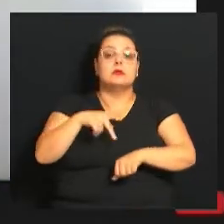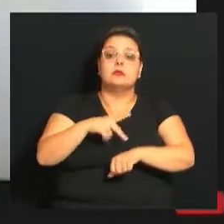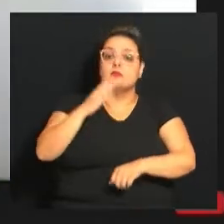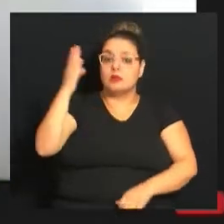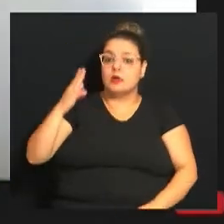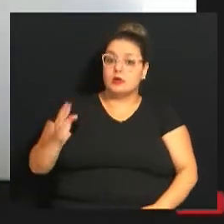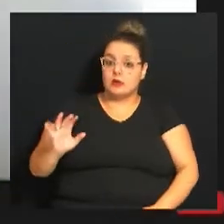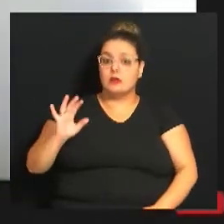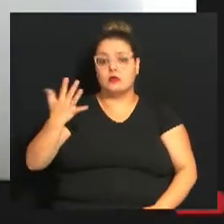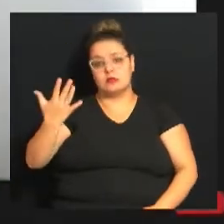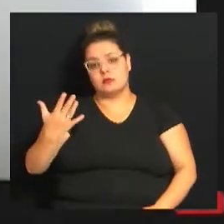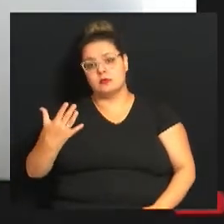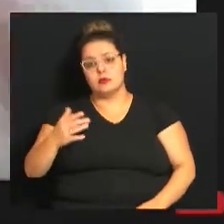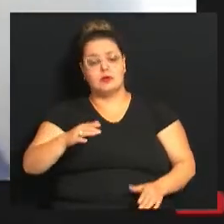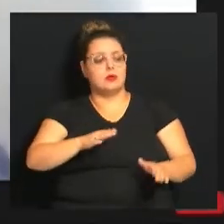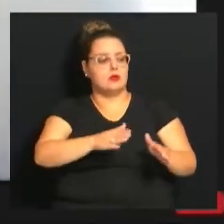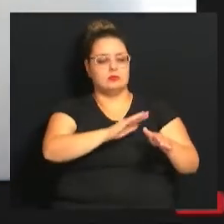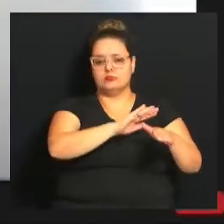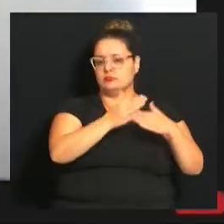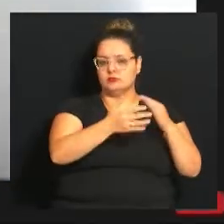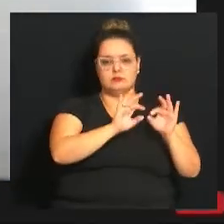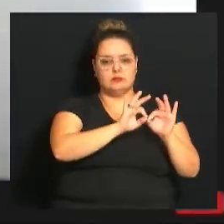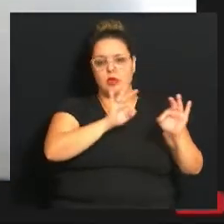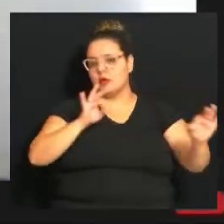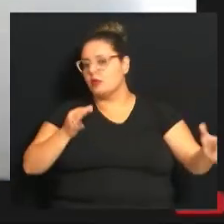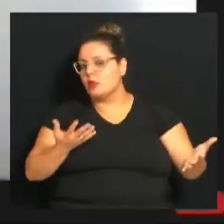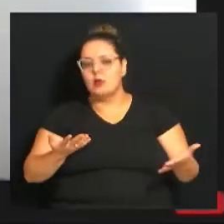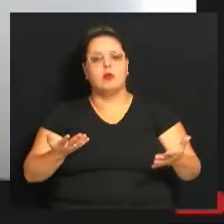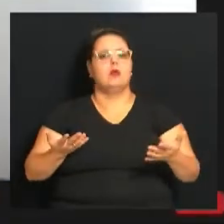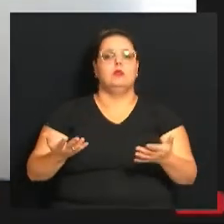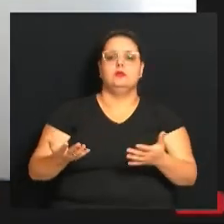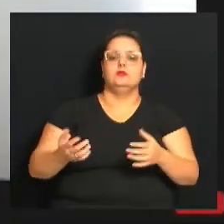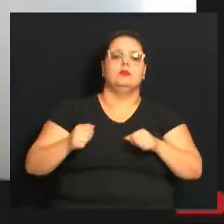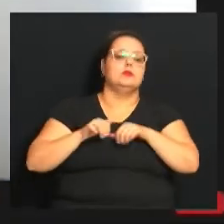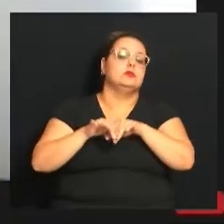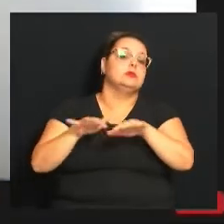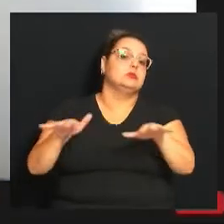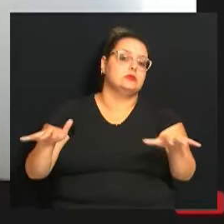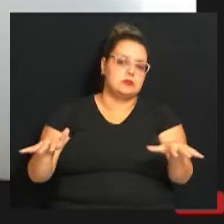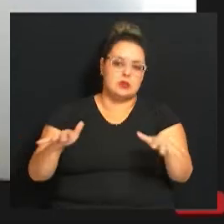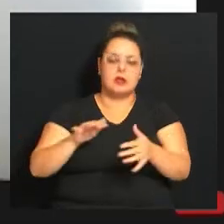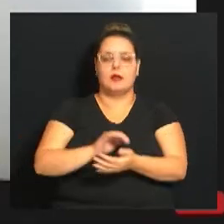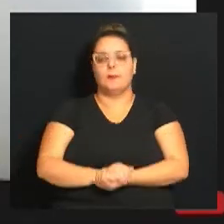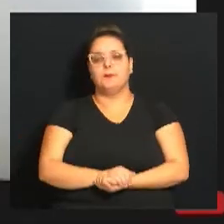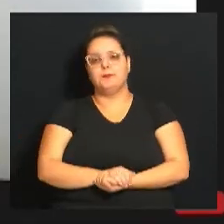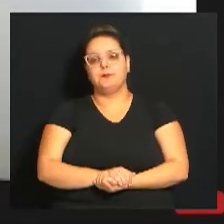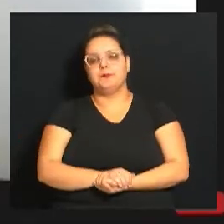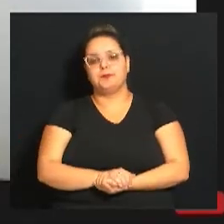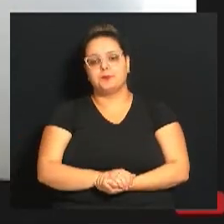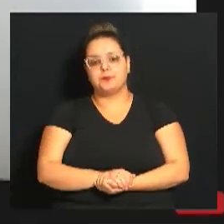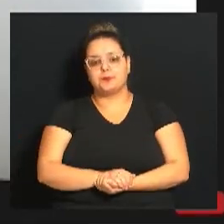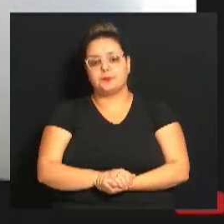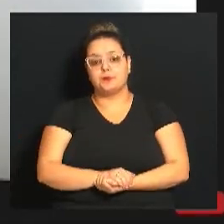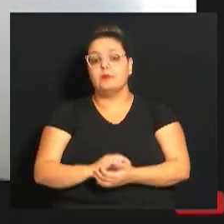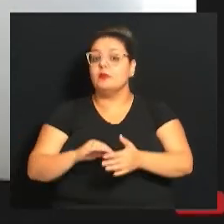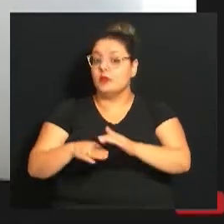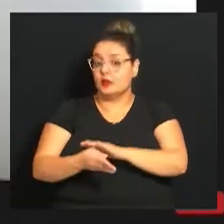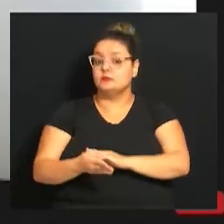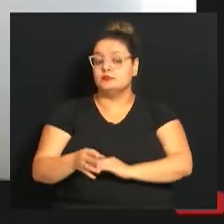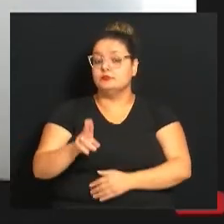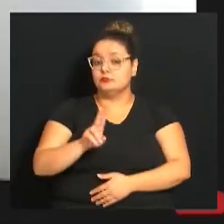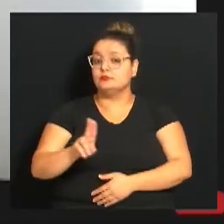periferia de São Paulo, em diferentes lugares. Então, isso se espalhou. E esse hábito de consumir